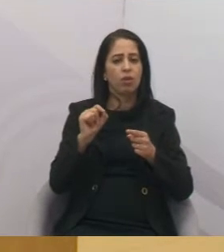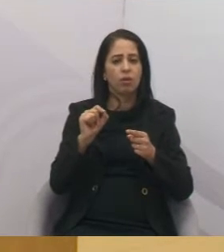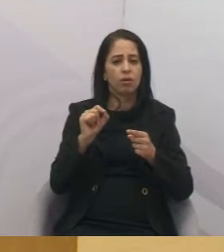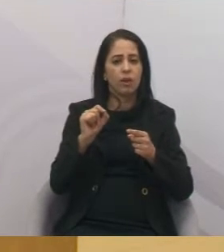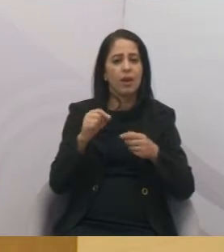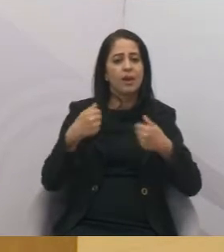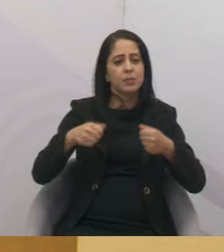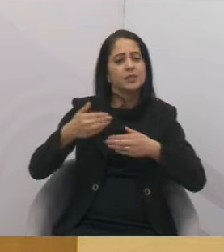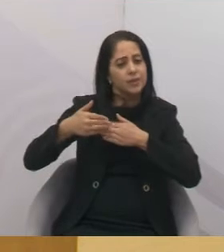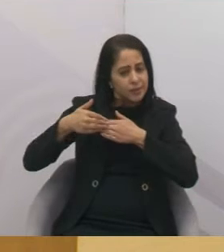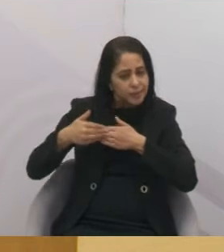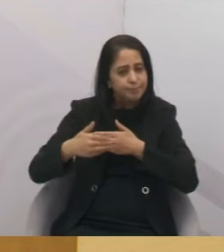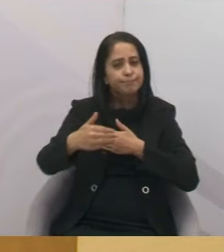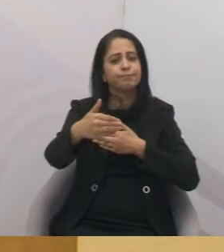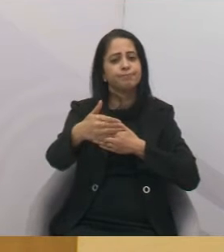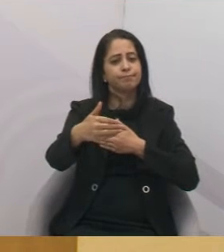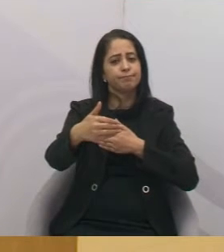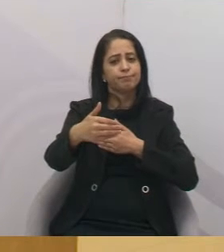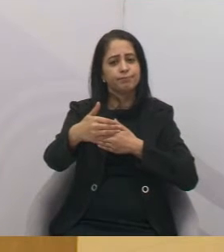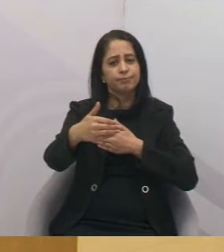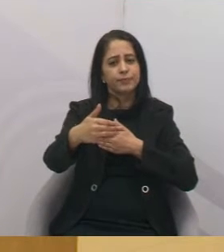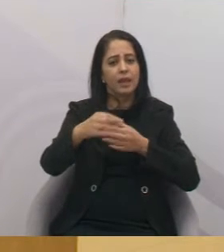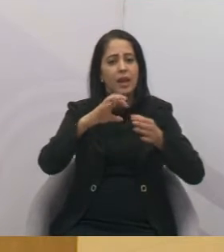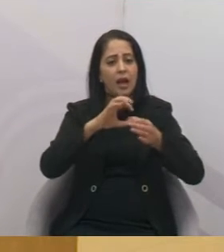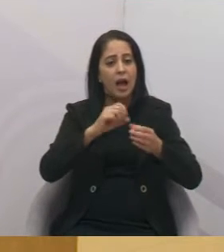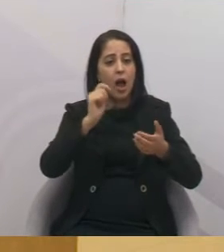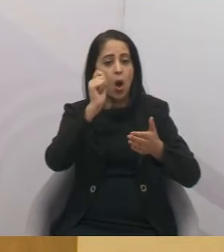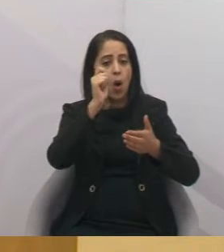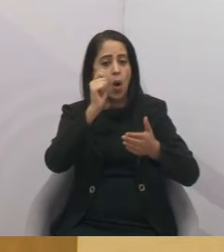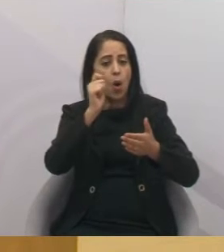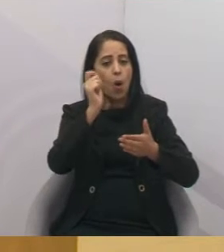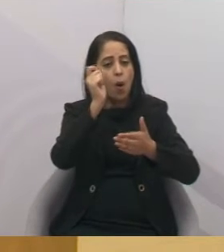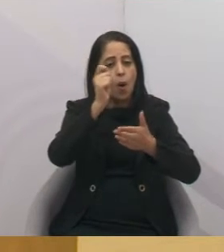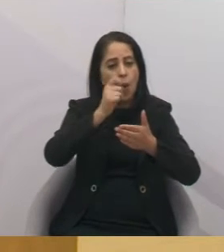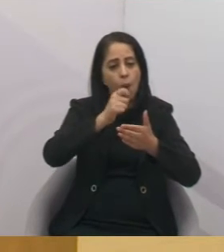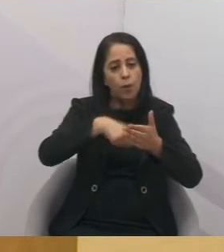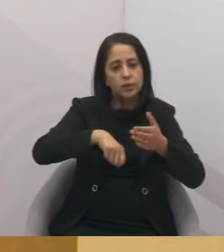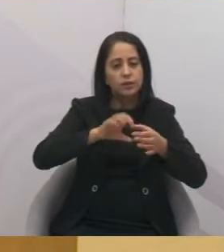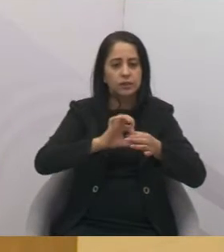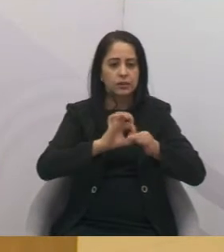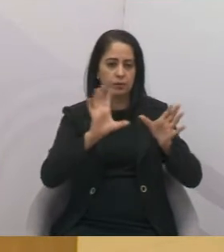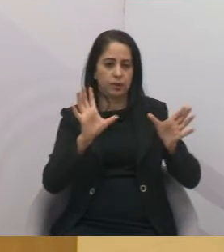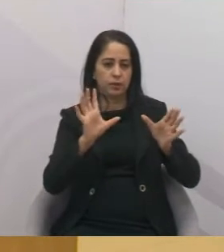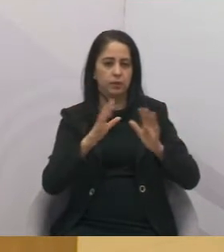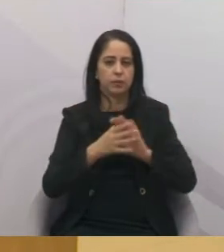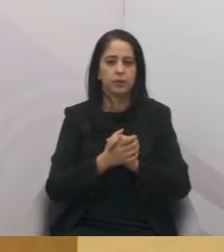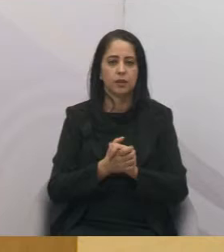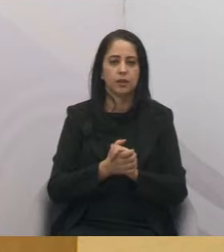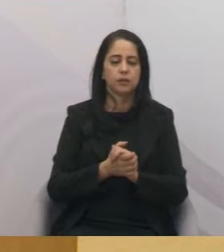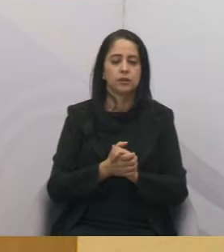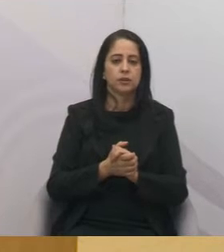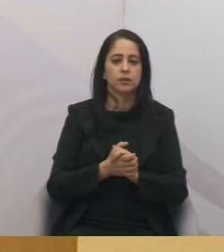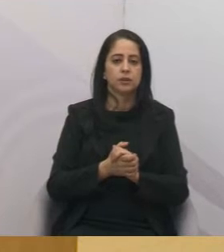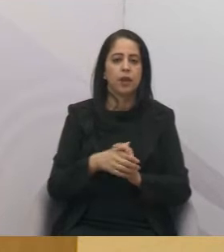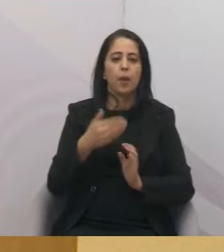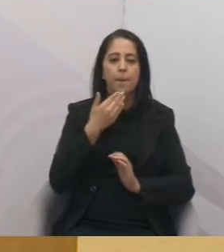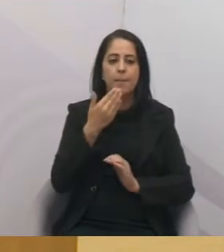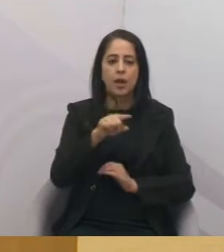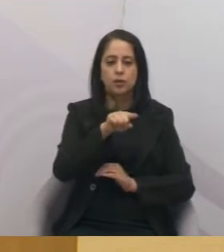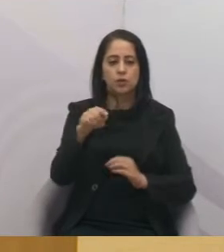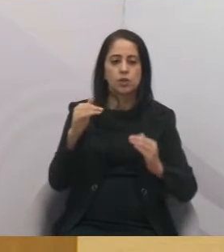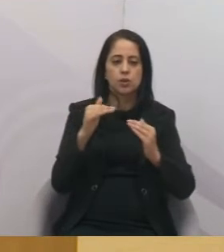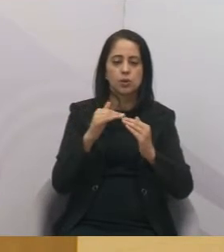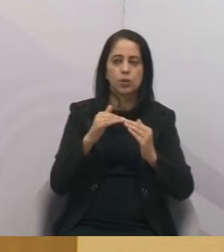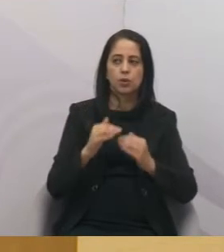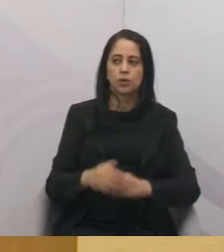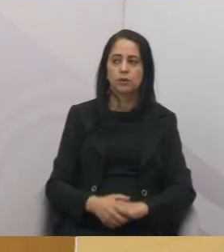dar sequência a essa questão do licenciamento ambiental facilitado em nossa cidade. Conto com os nobres pares aí. Muito